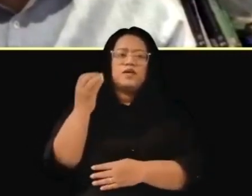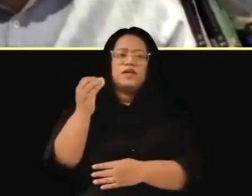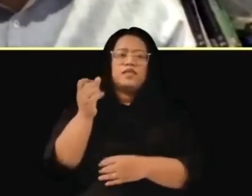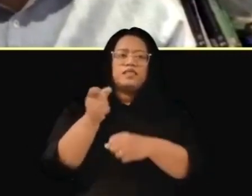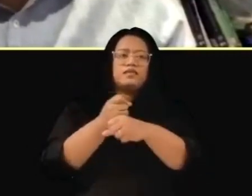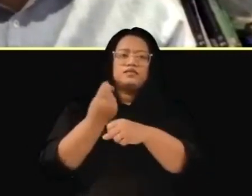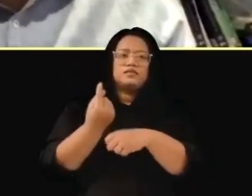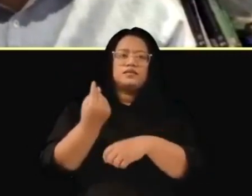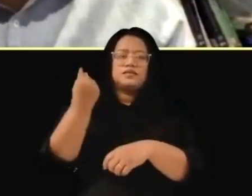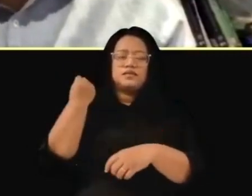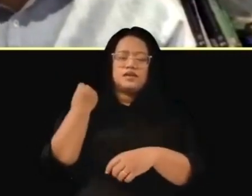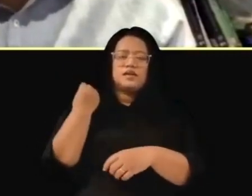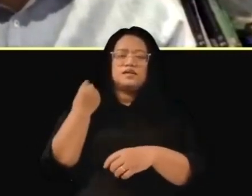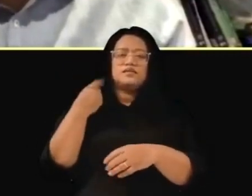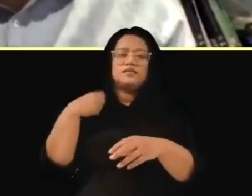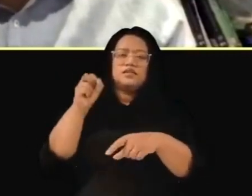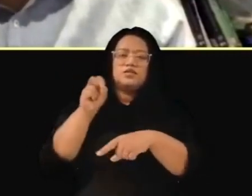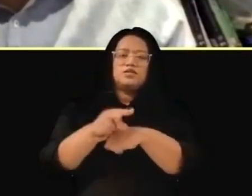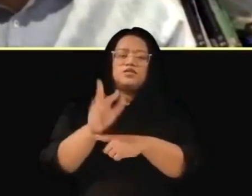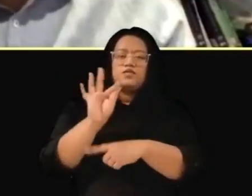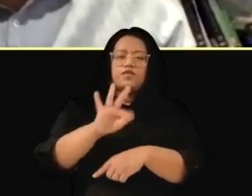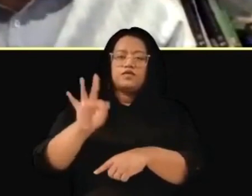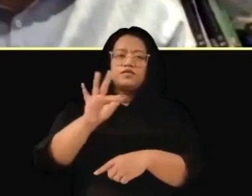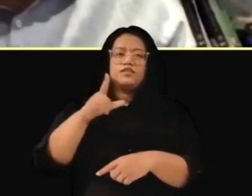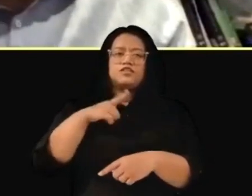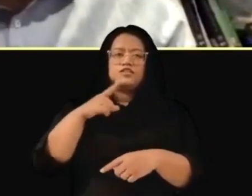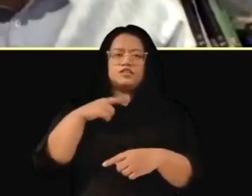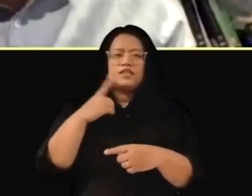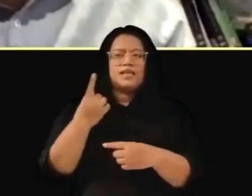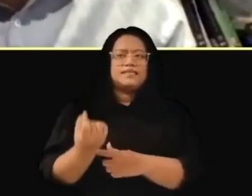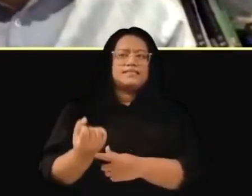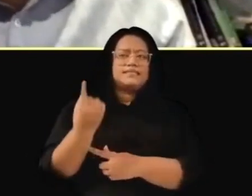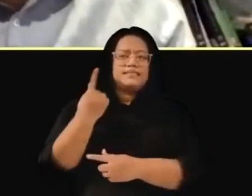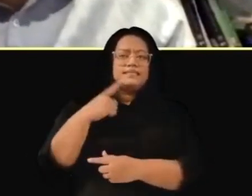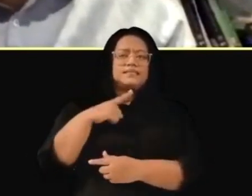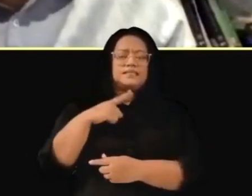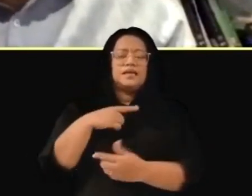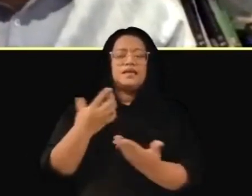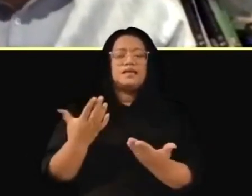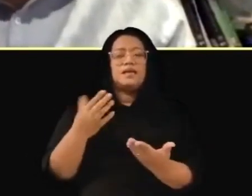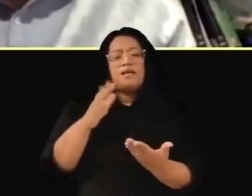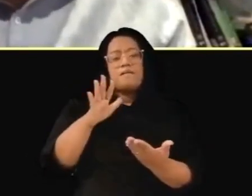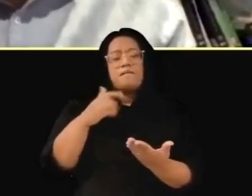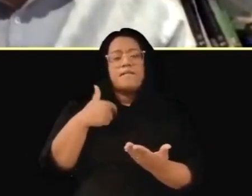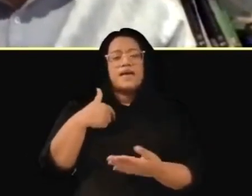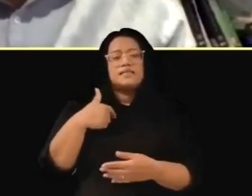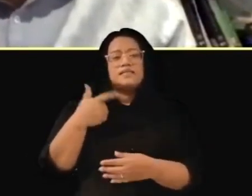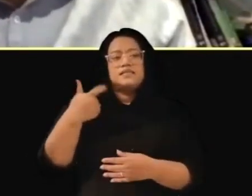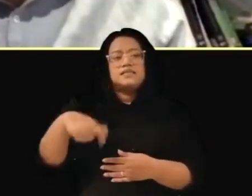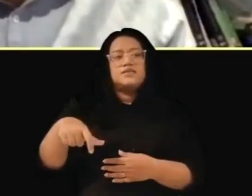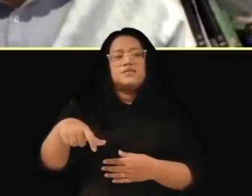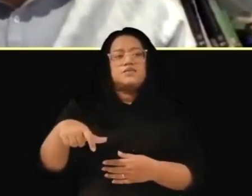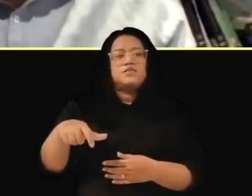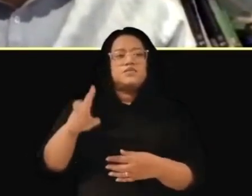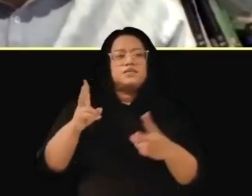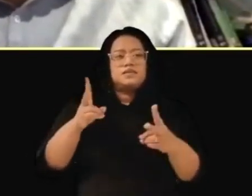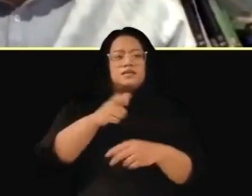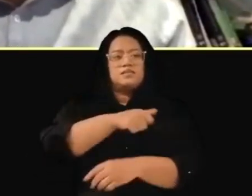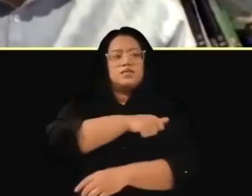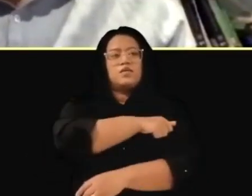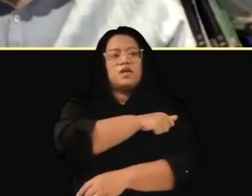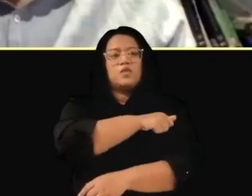atrás, né, havia, de fato, um certo estranhamento. Mas como eu sempre fui um, um aluno um